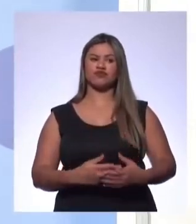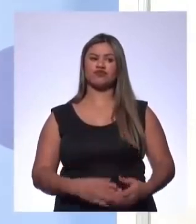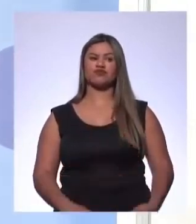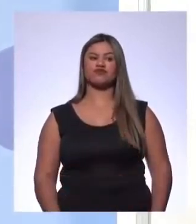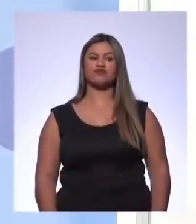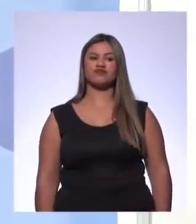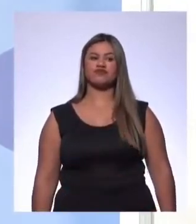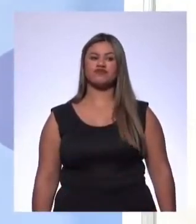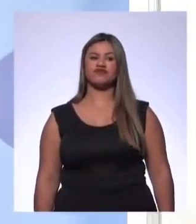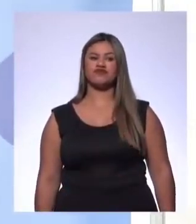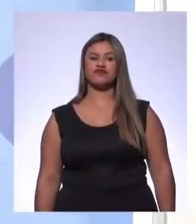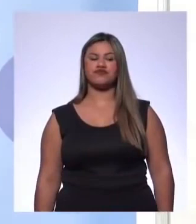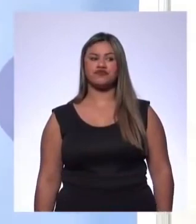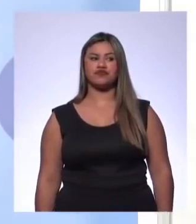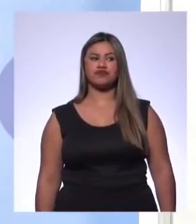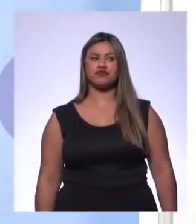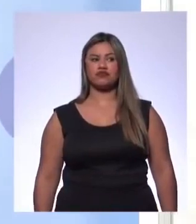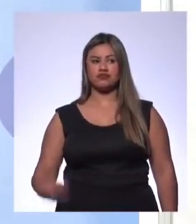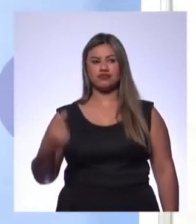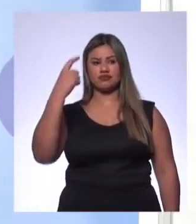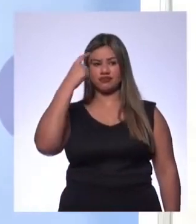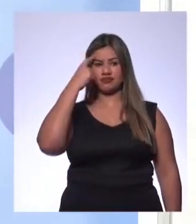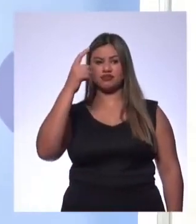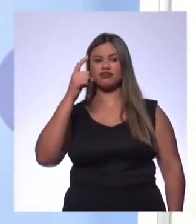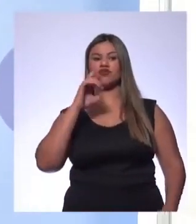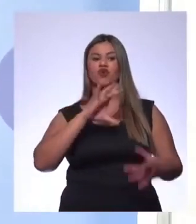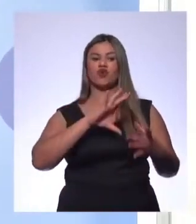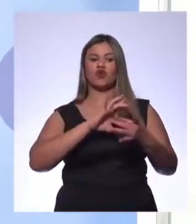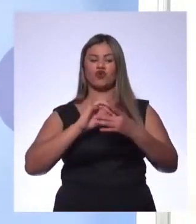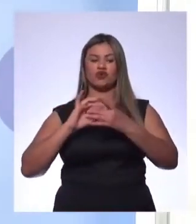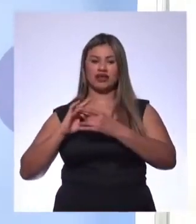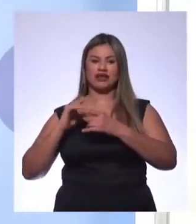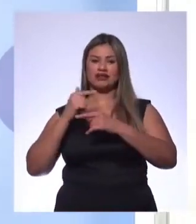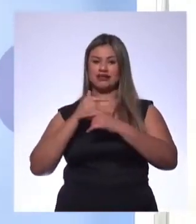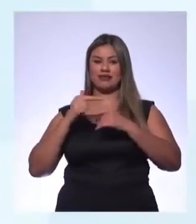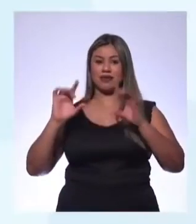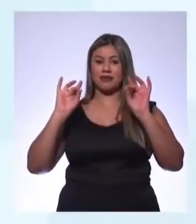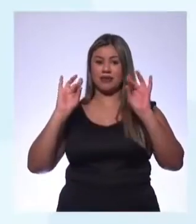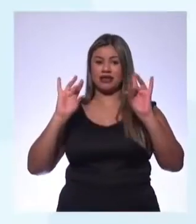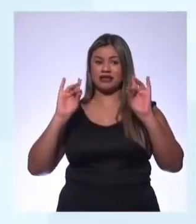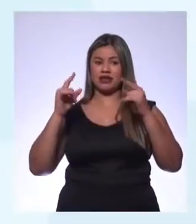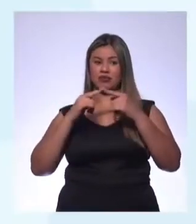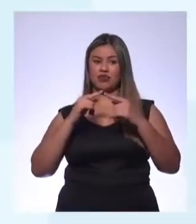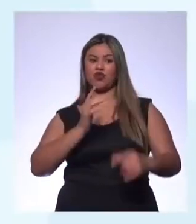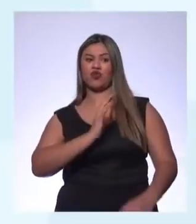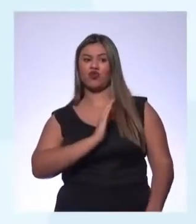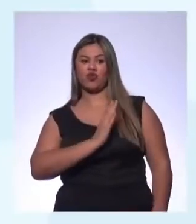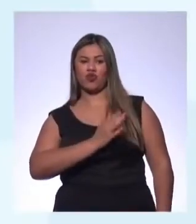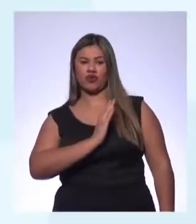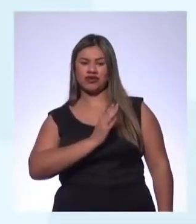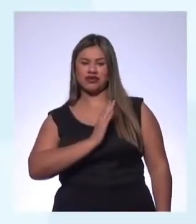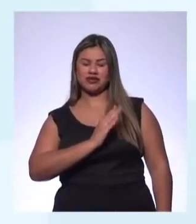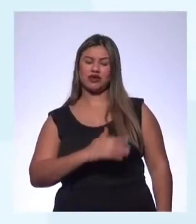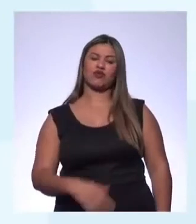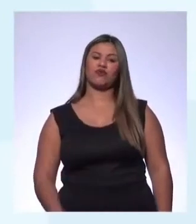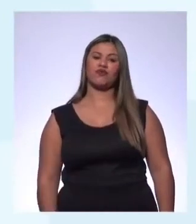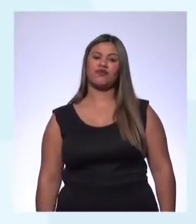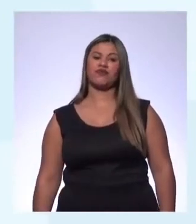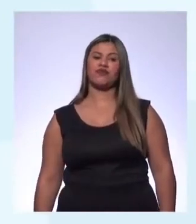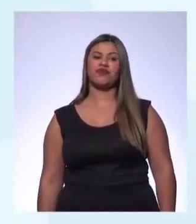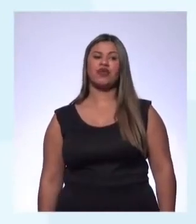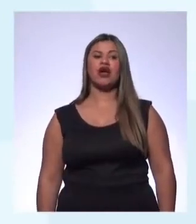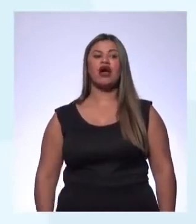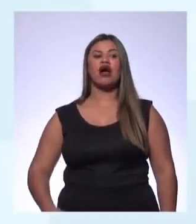hoje? Então, dentro aí desse contexto da Semana do Coração, pode colocar o slide, por favor. Relacionado ao